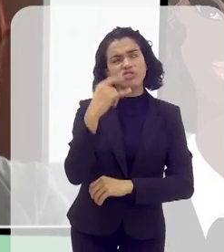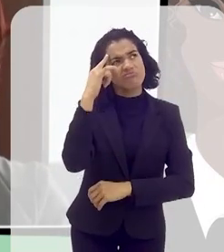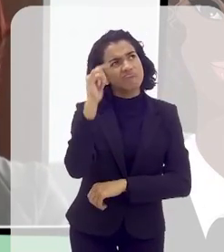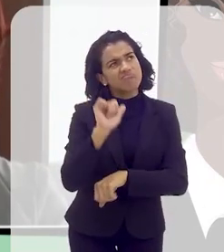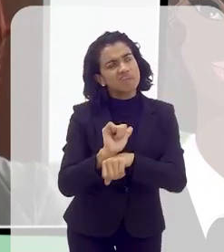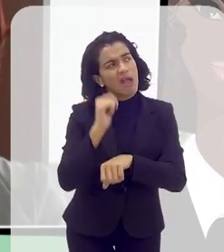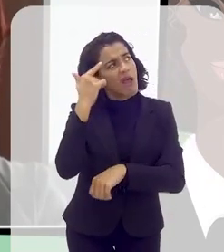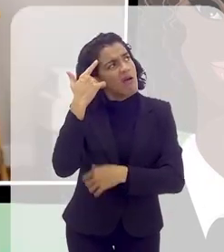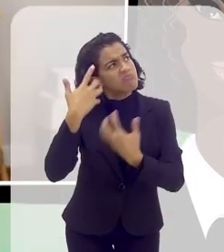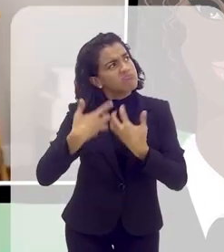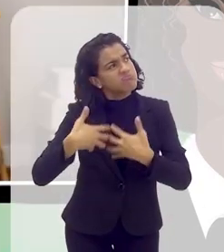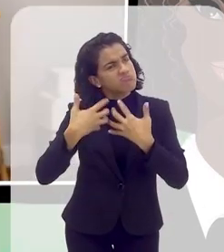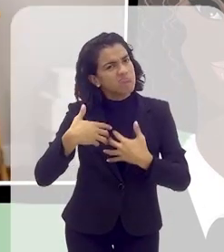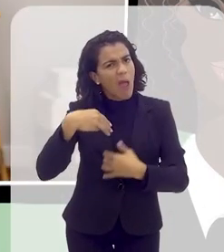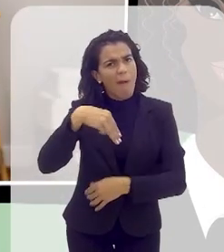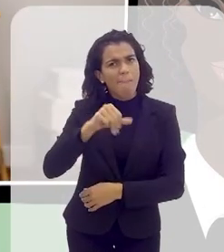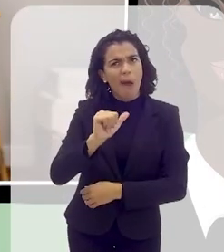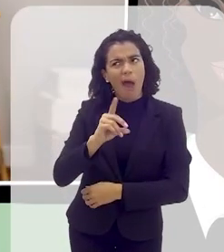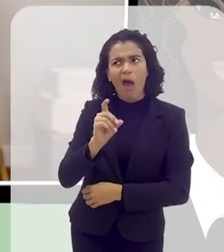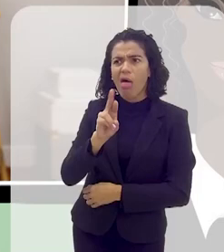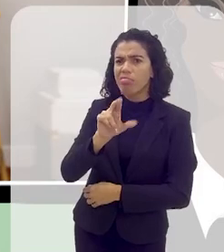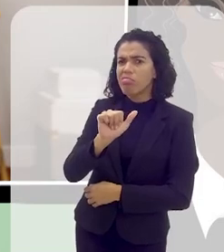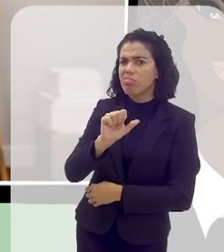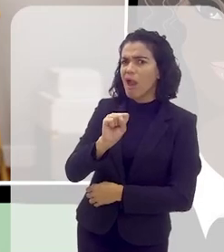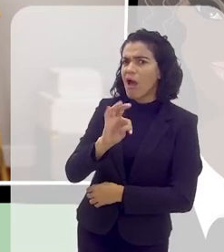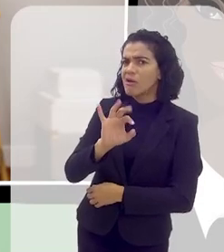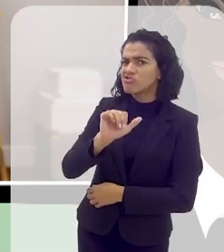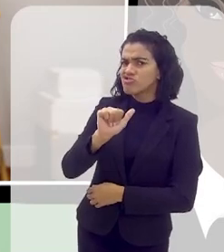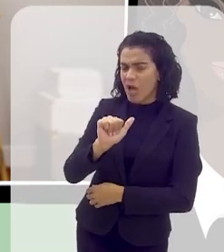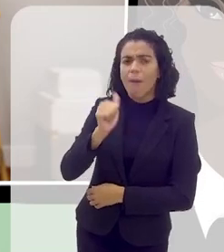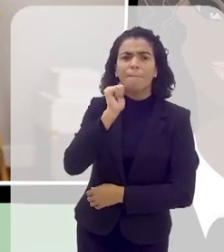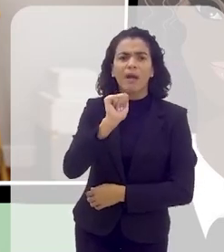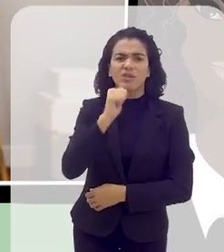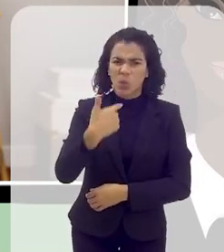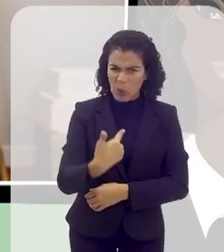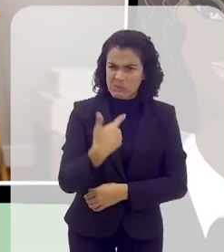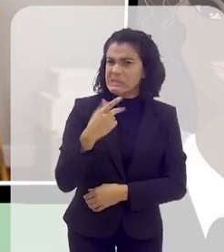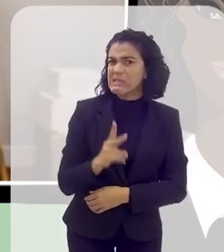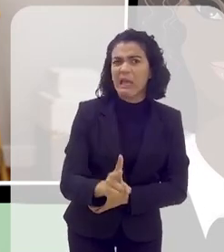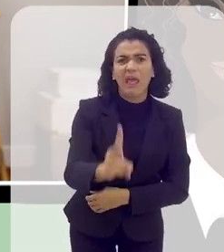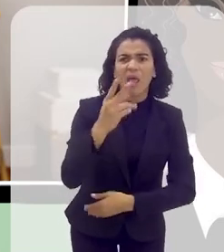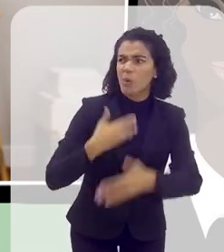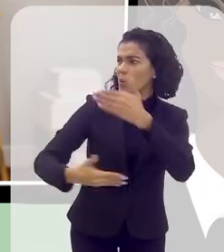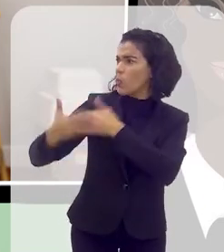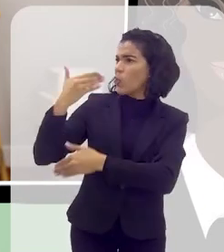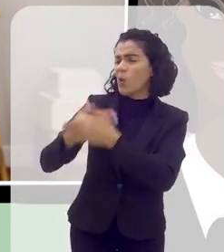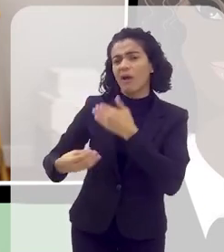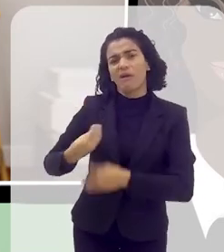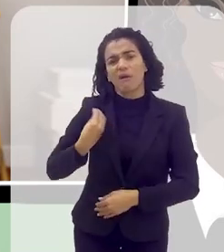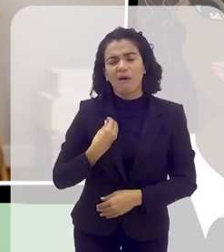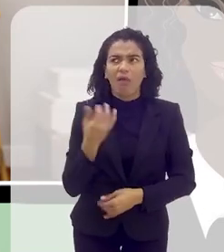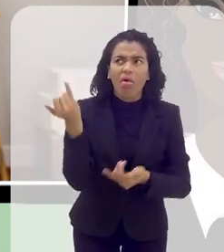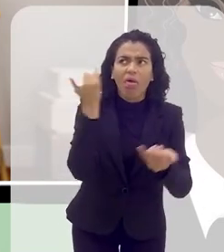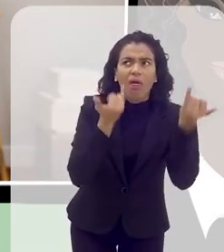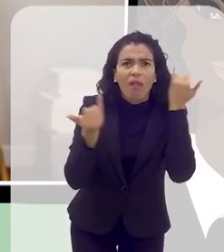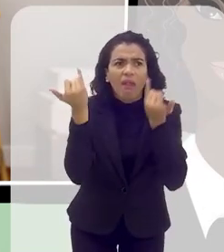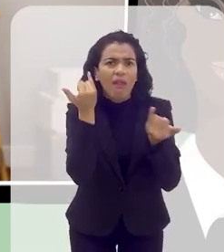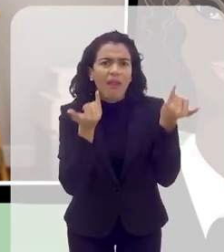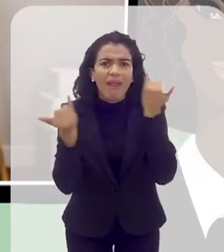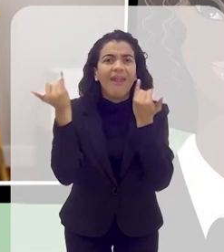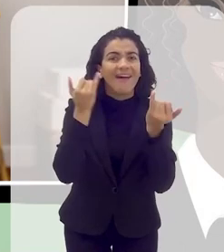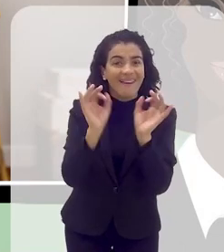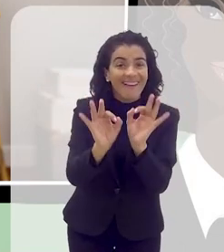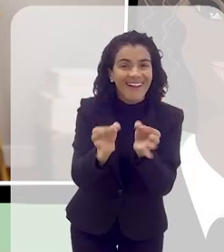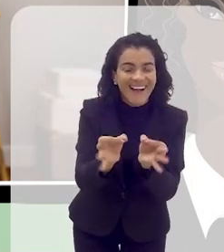gente parar para pensar, madrasta sempre existiu, a gente sempre escutou falar dessa